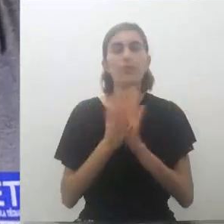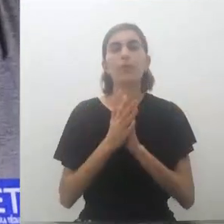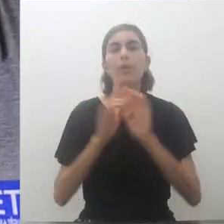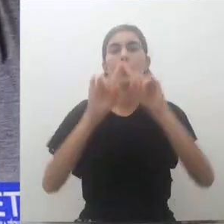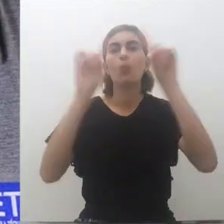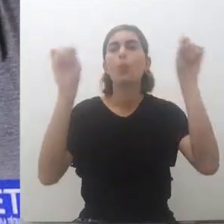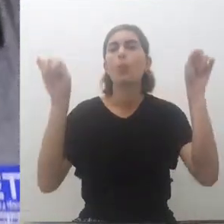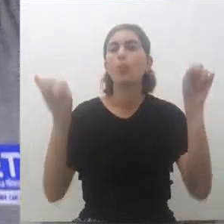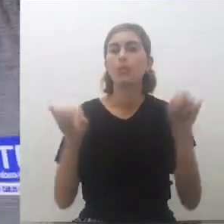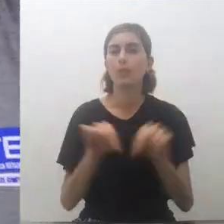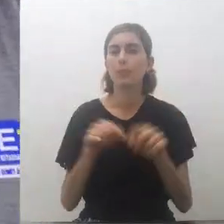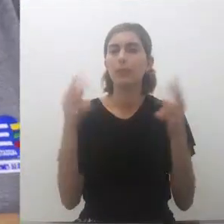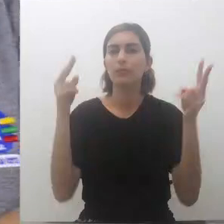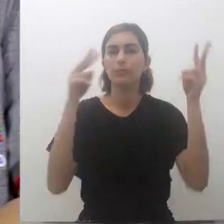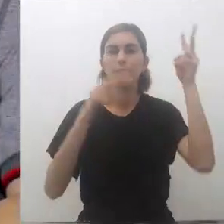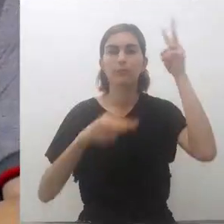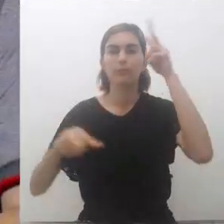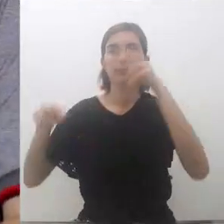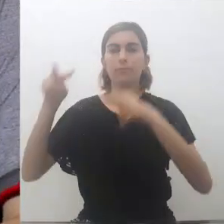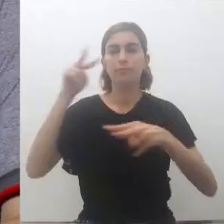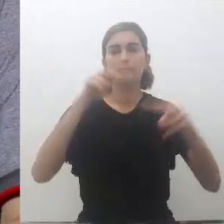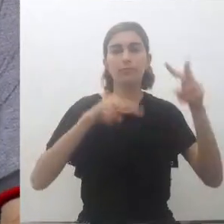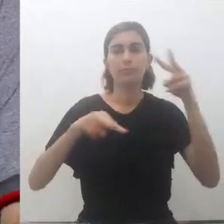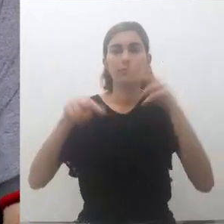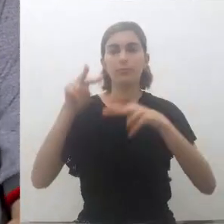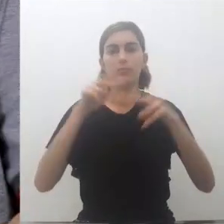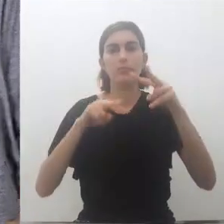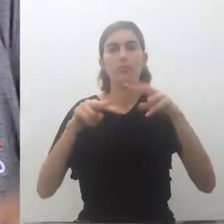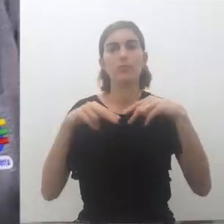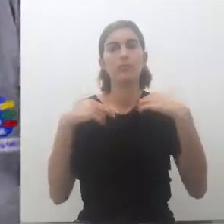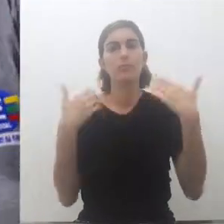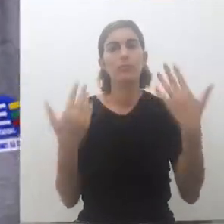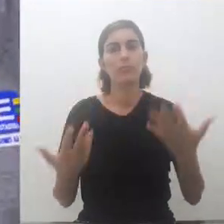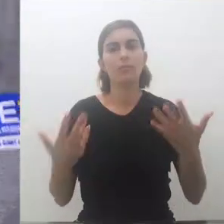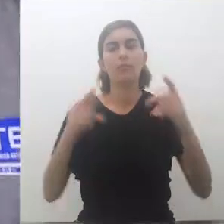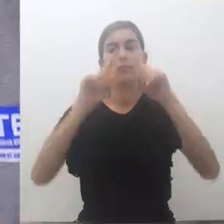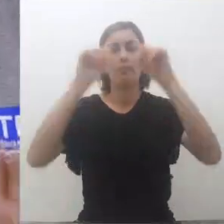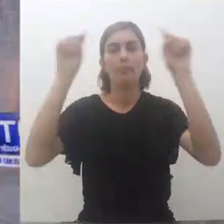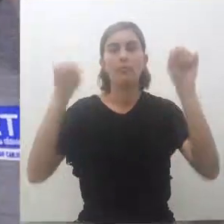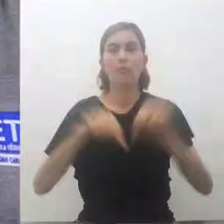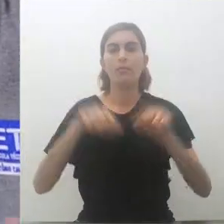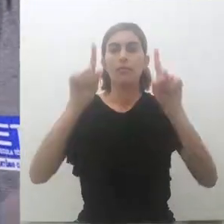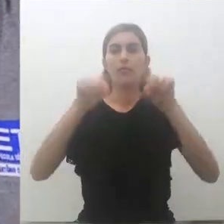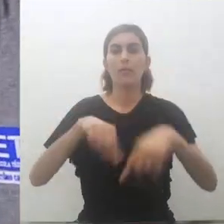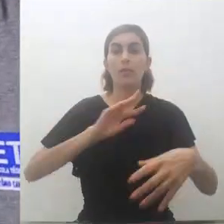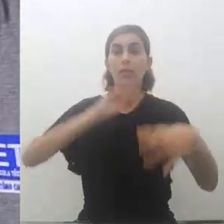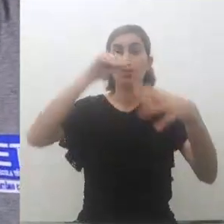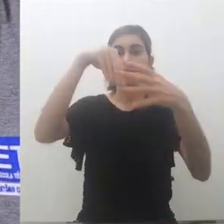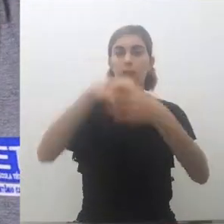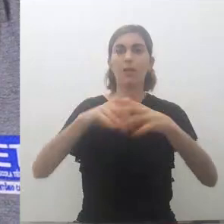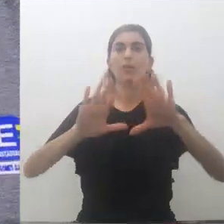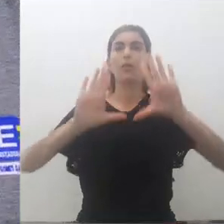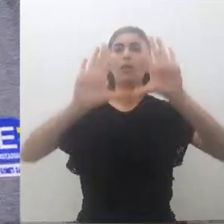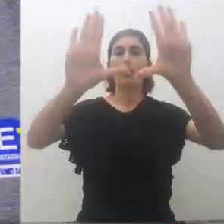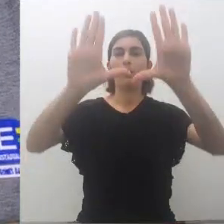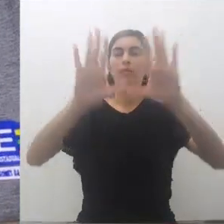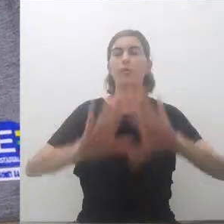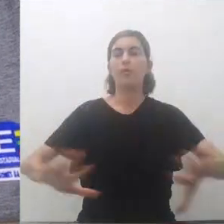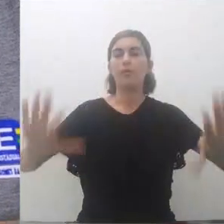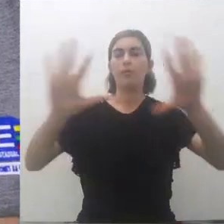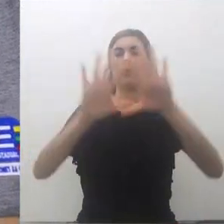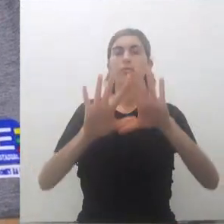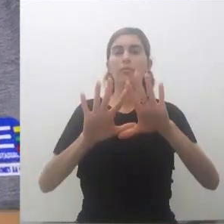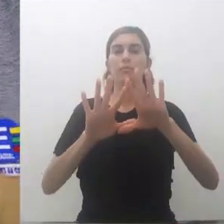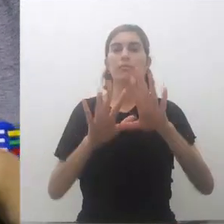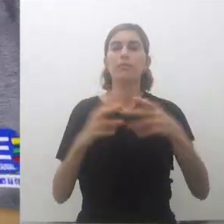enquadramento visual. Então, enquadrar é por dentro de uma área definida. Você